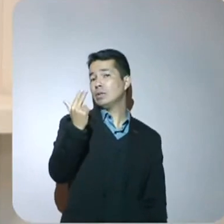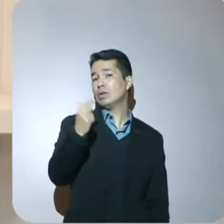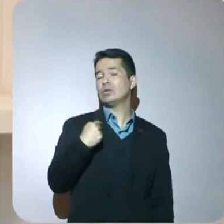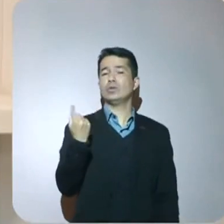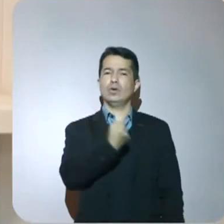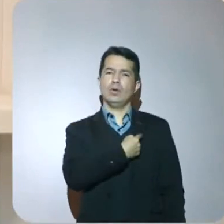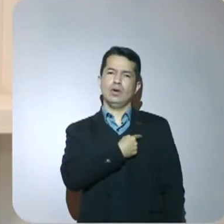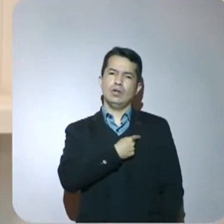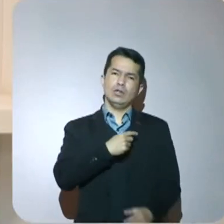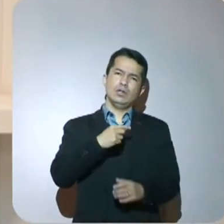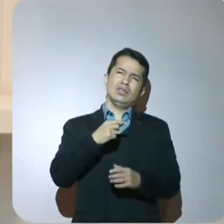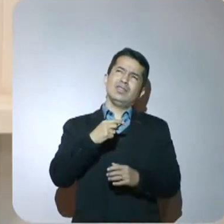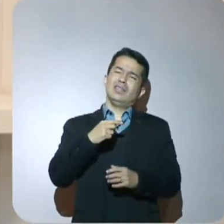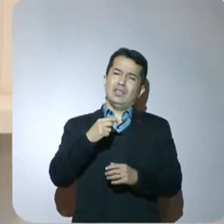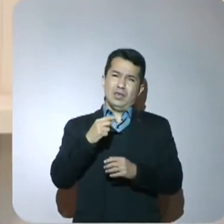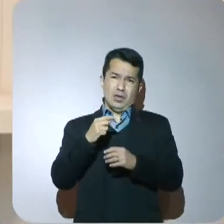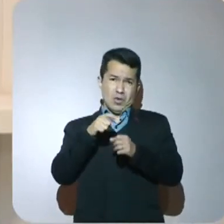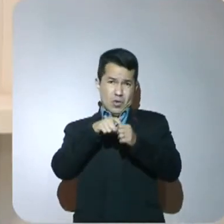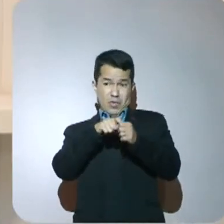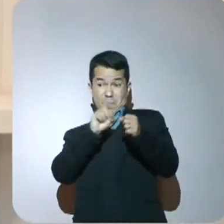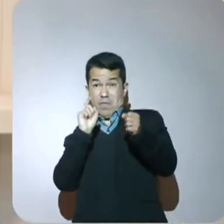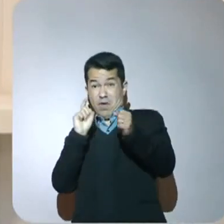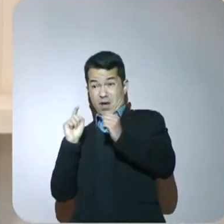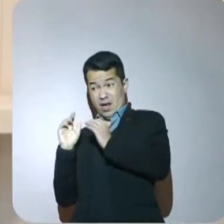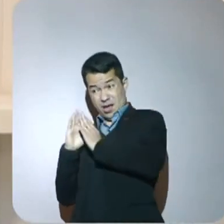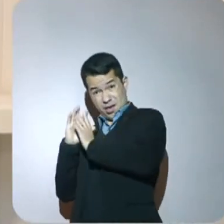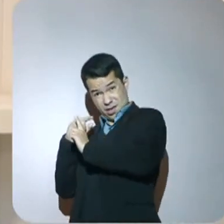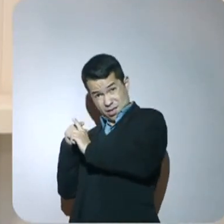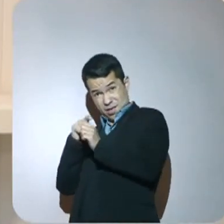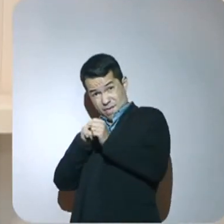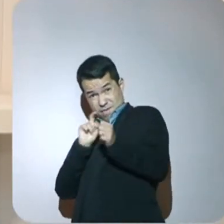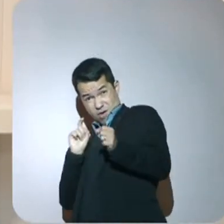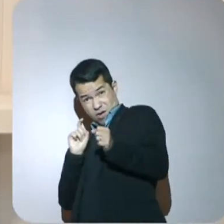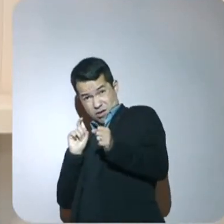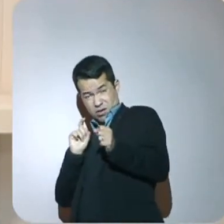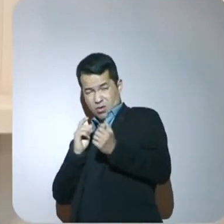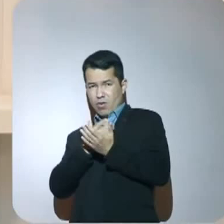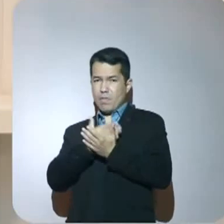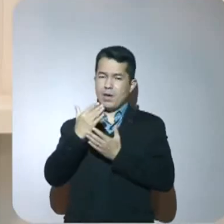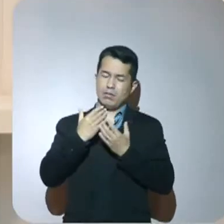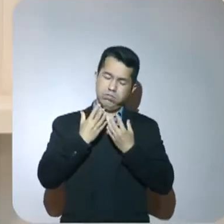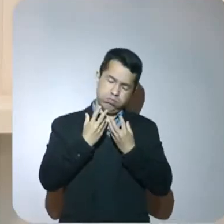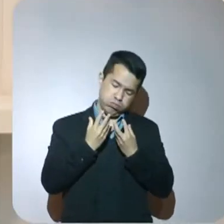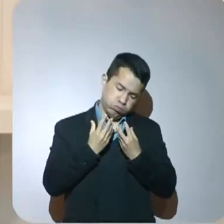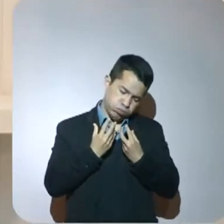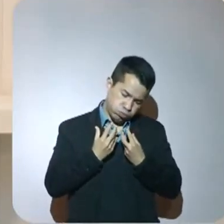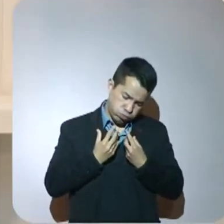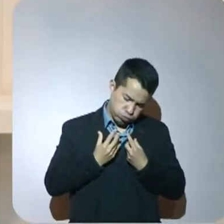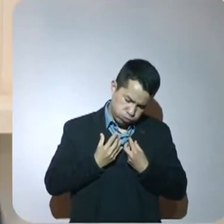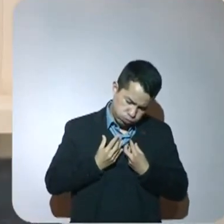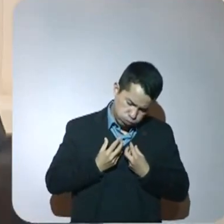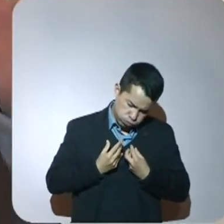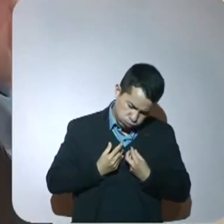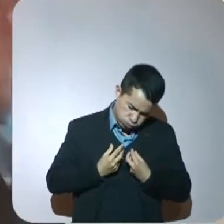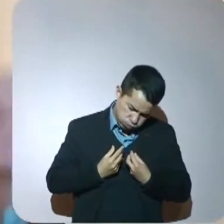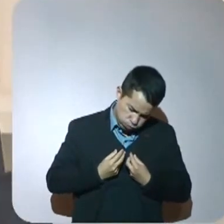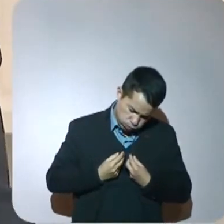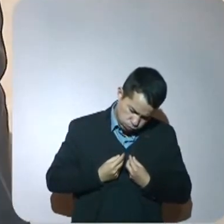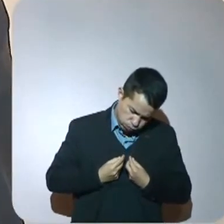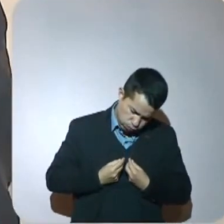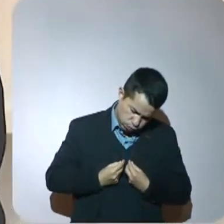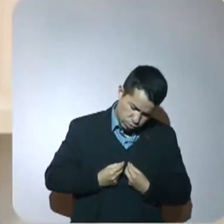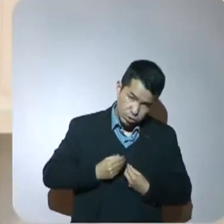pouco a pouco se apagando na sua força, na sua beleza, no seu ardor. E tem muita gente assim